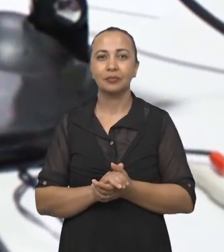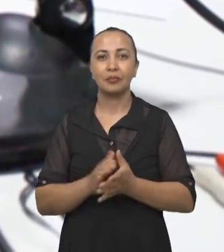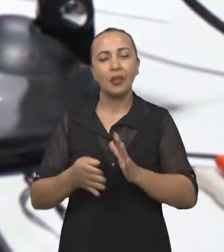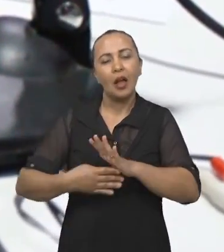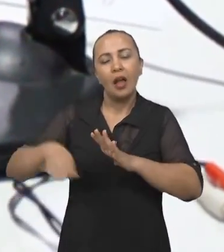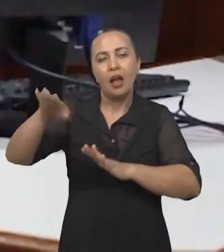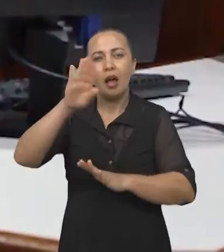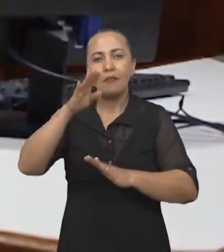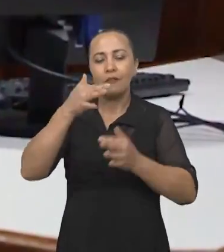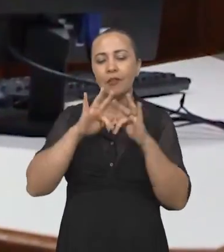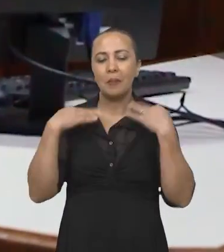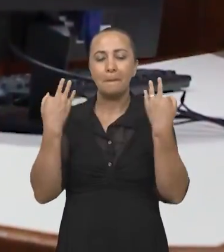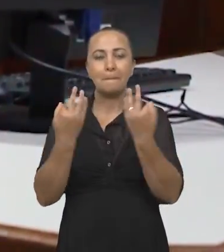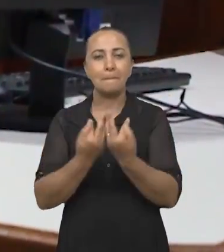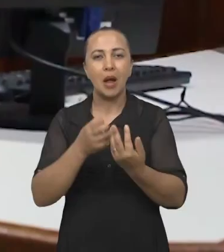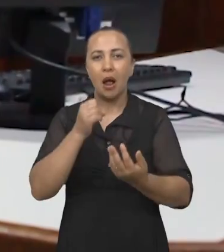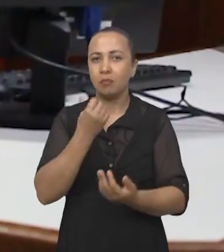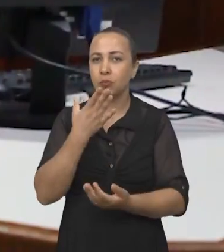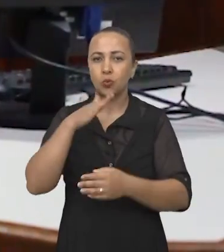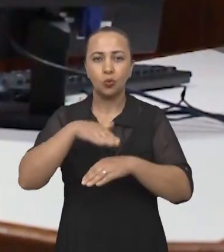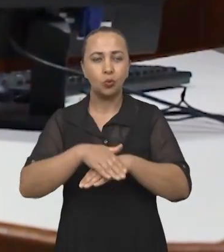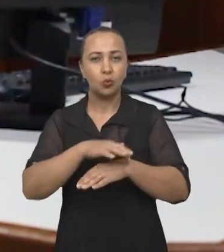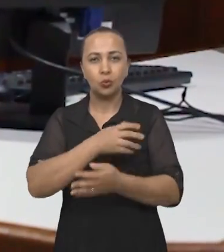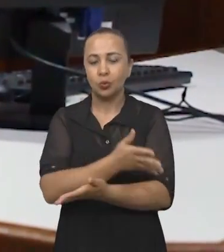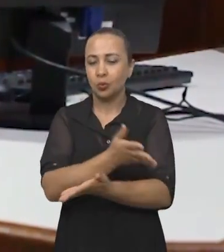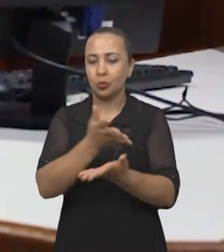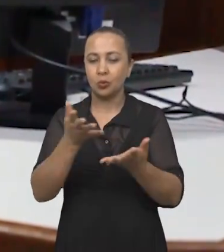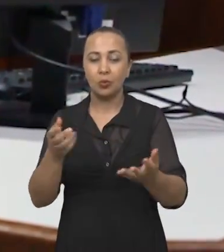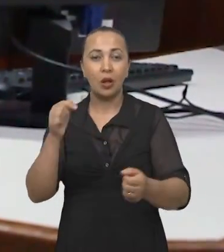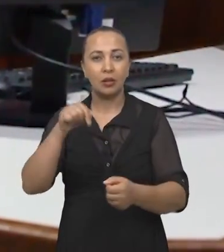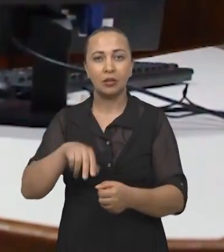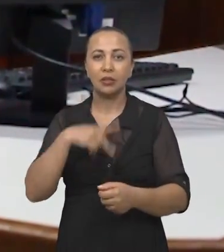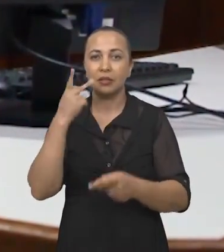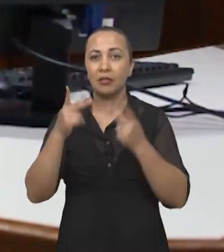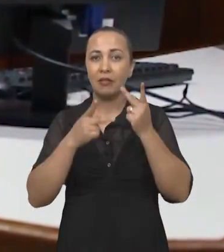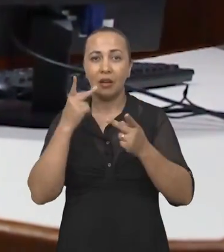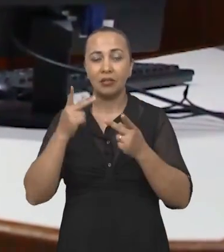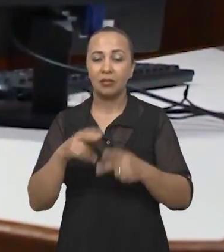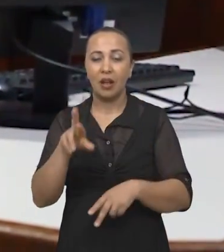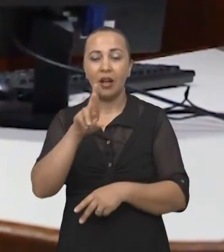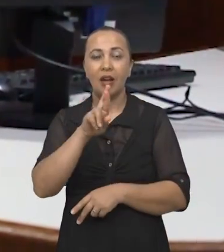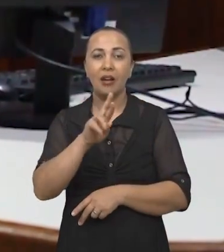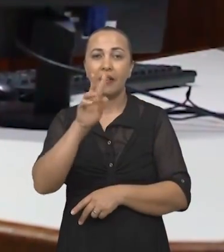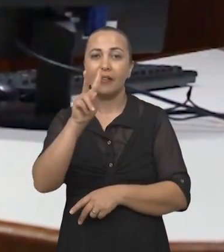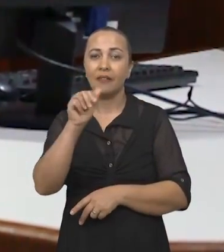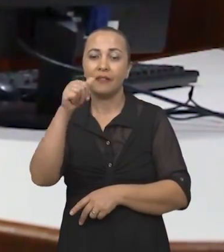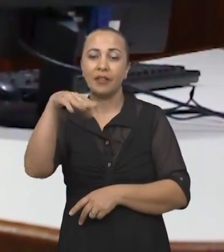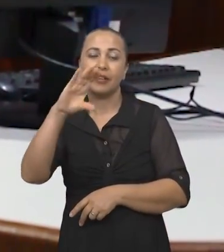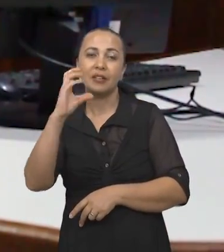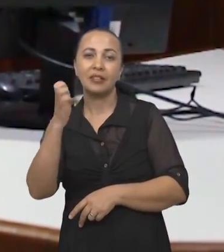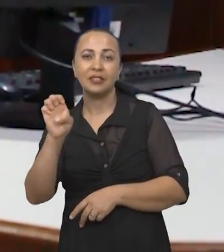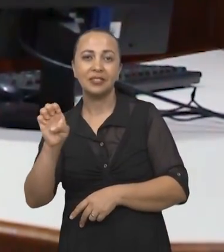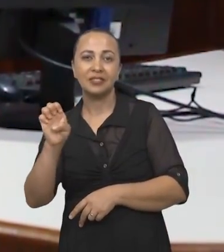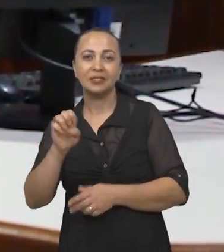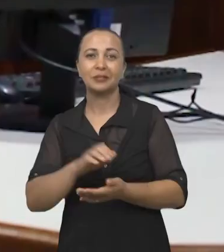Salve família, boa noite a todos e todas. Aqui quem tá na voz é R-Vance.